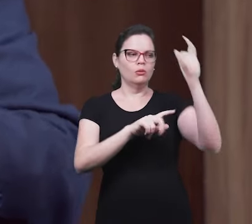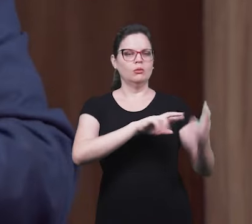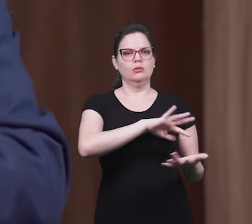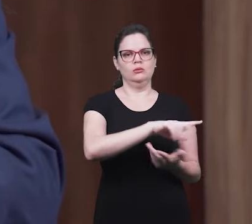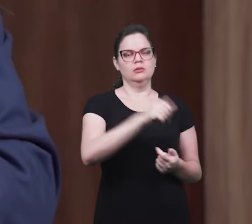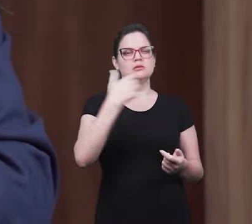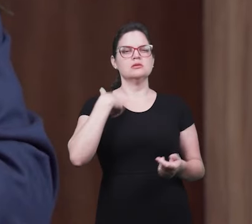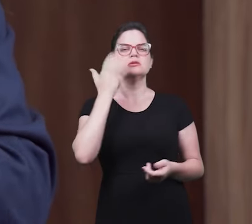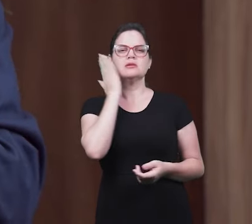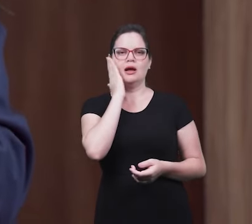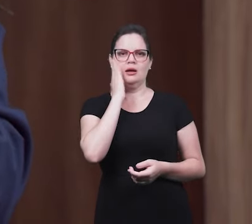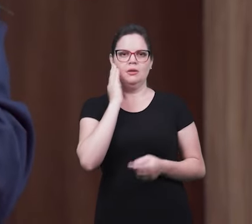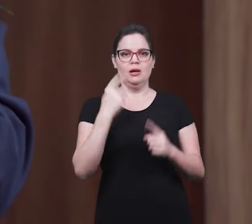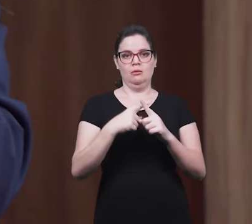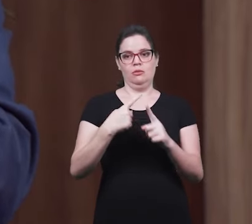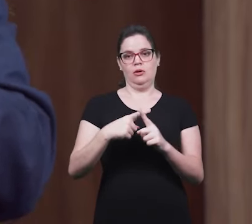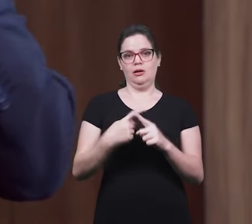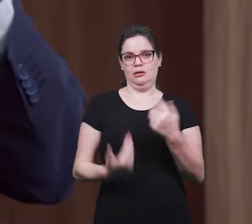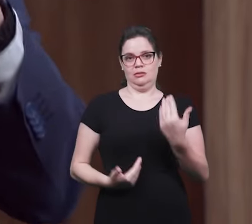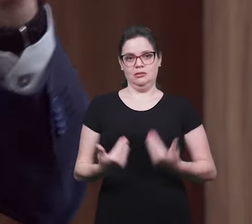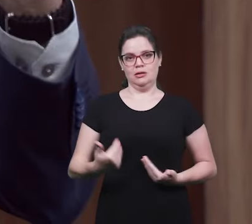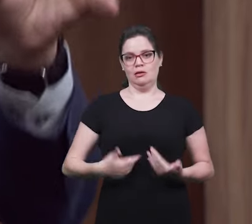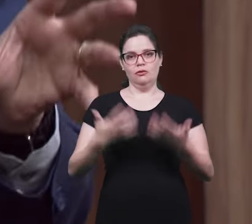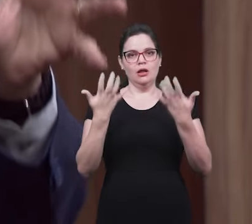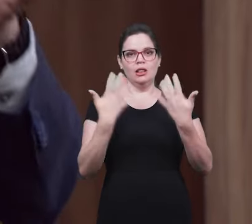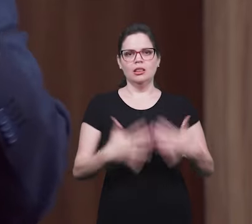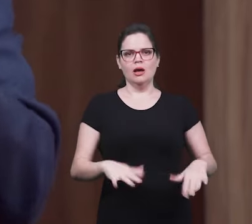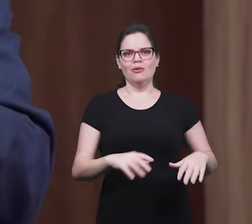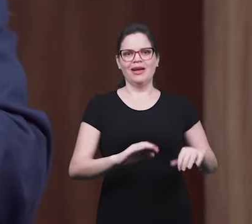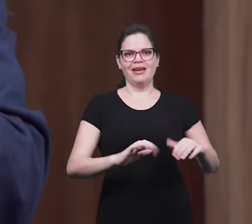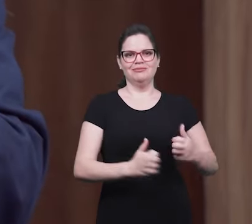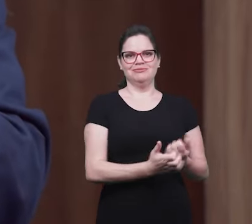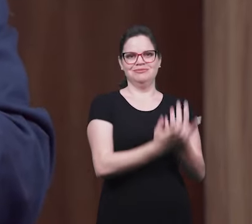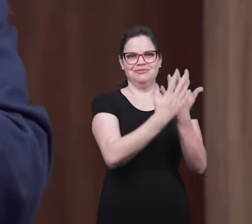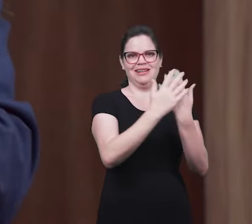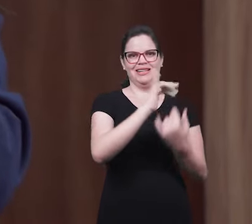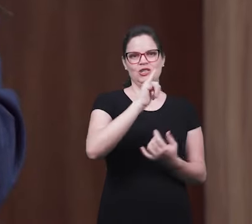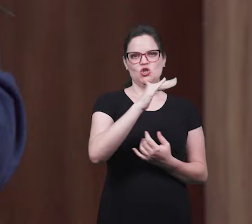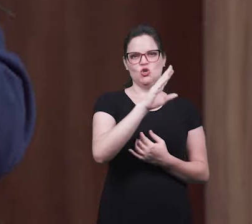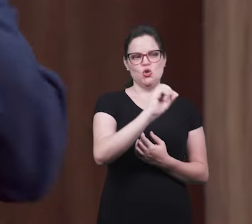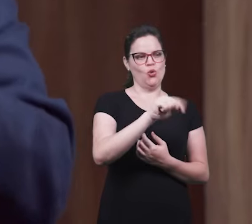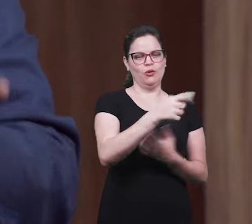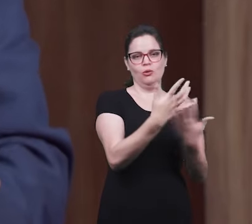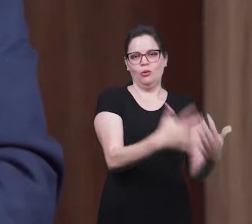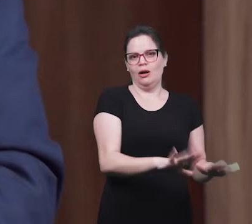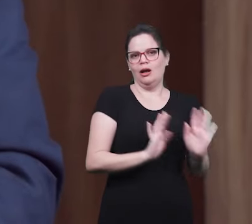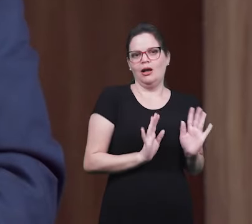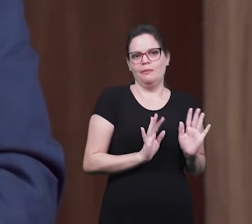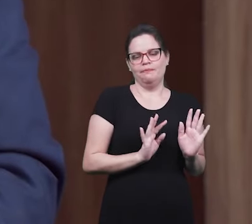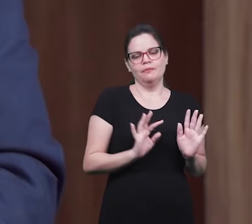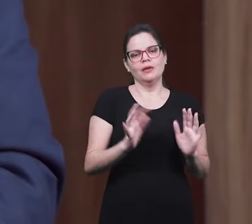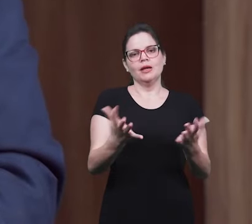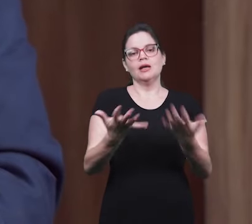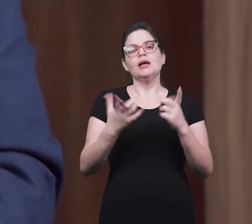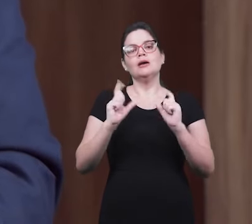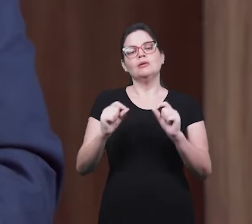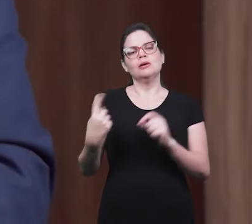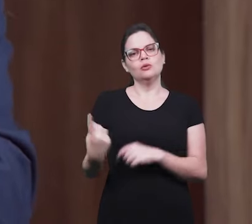a palavra cair, mas ela quer a doutrina única, verdadeira, ela só quer o governo do Espírito Santo,